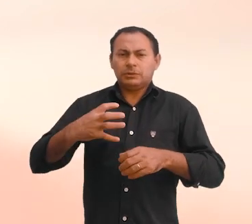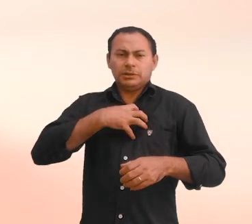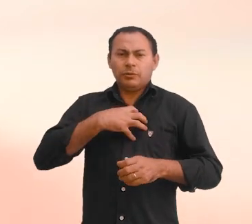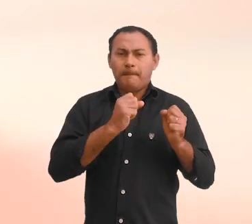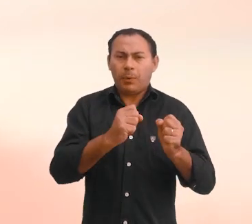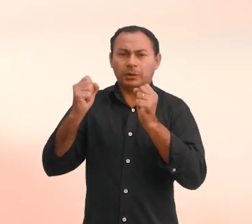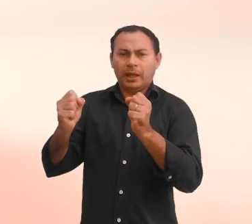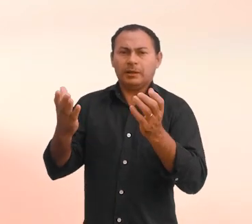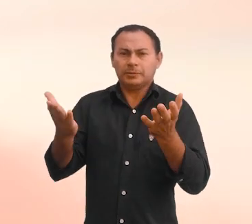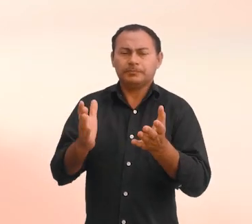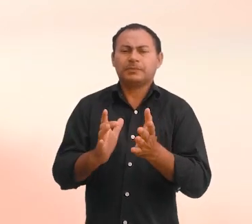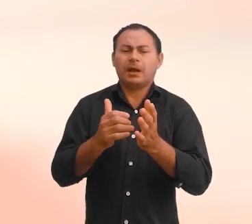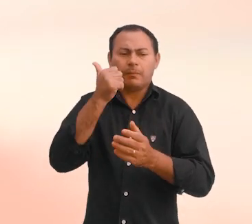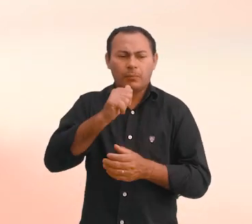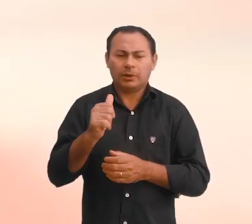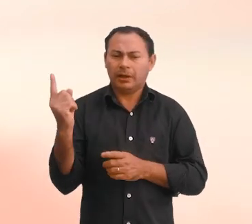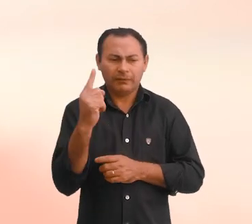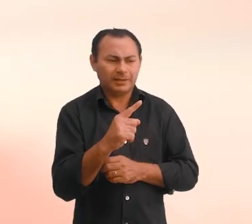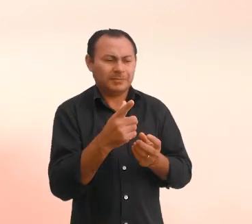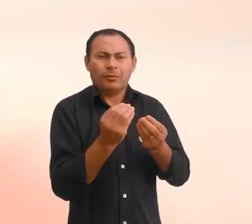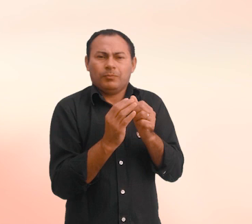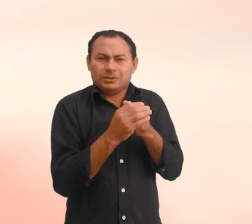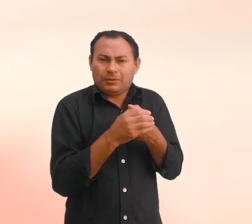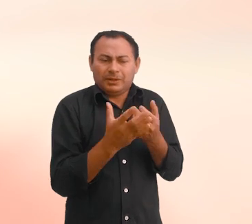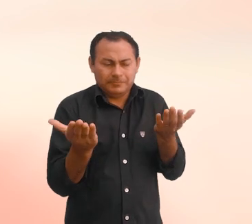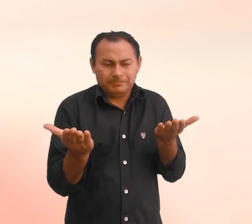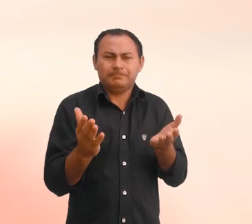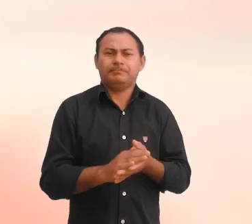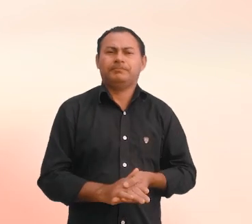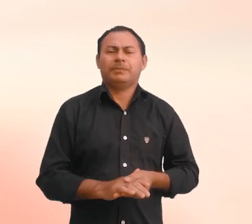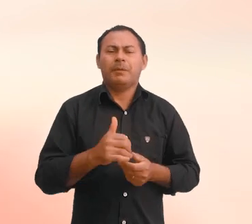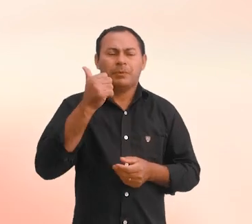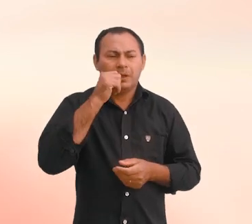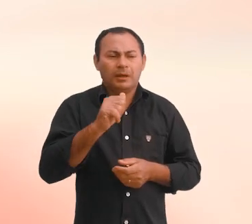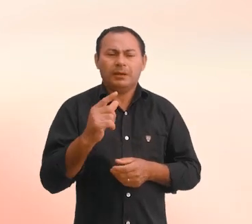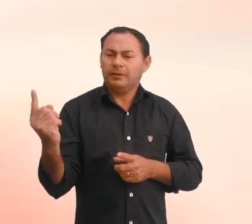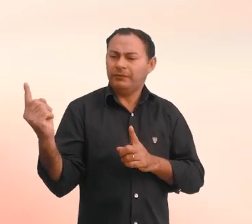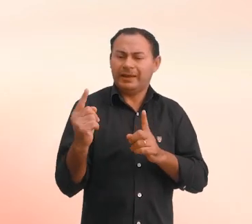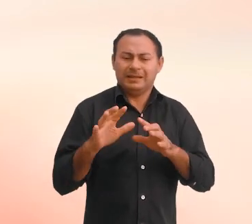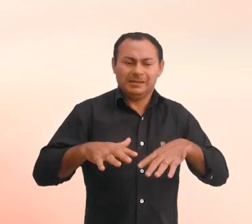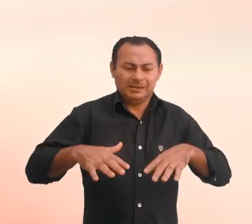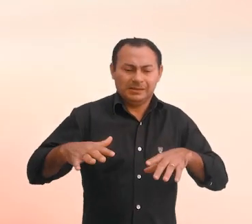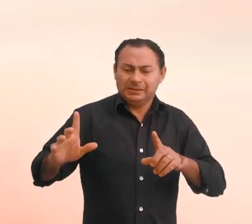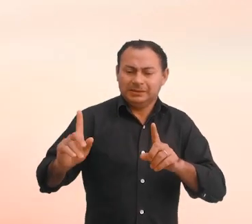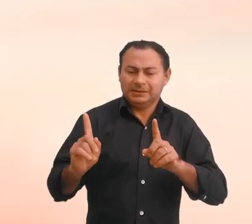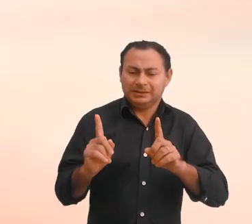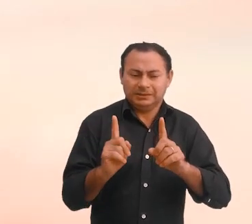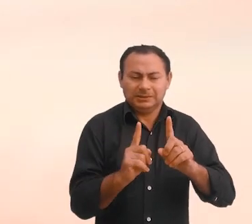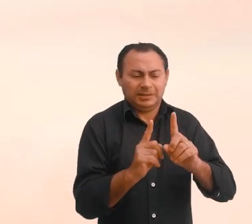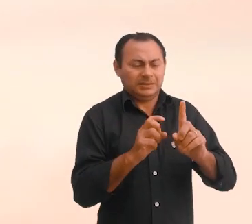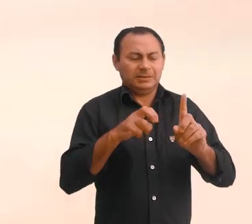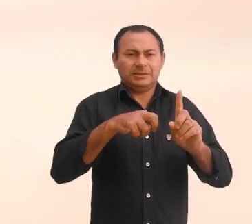mim saiu o poder. Então a mulher, vendo que não conseguiria passar despercebida, veio